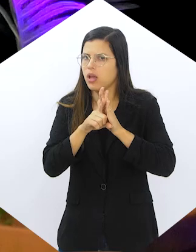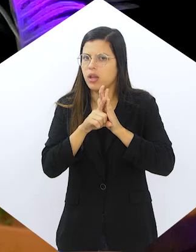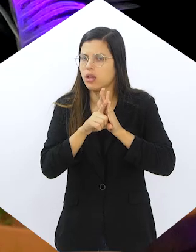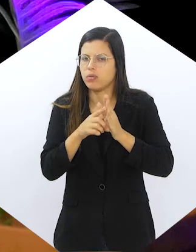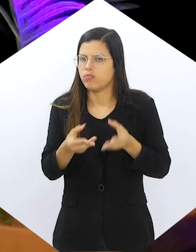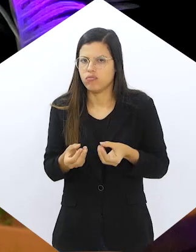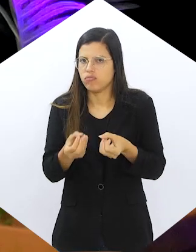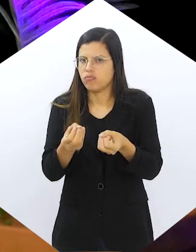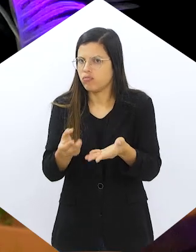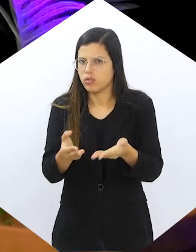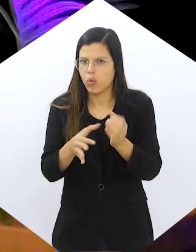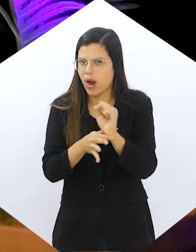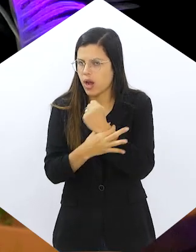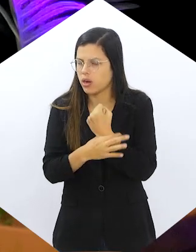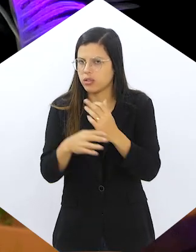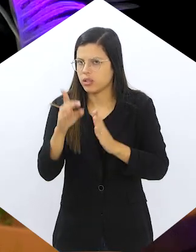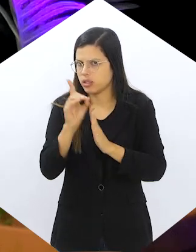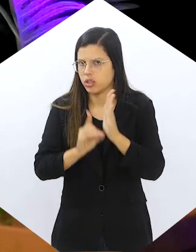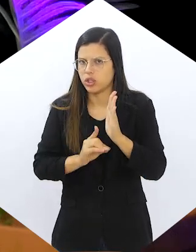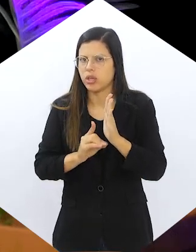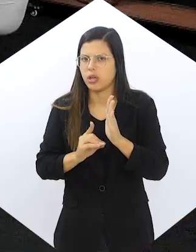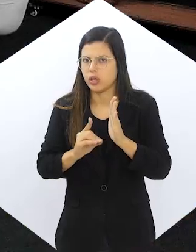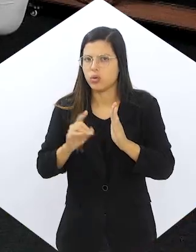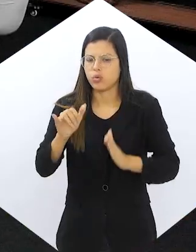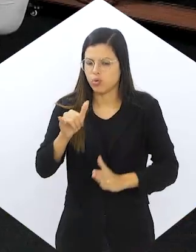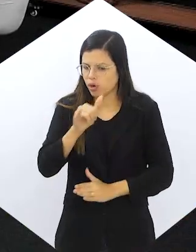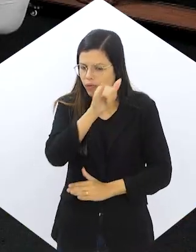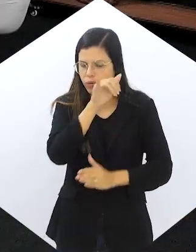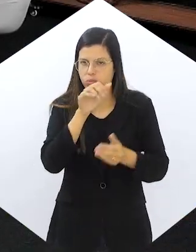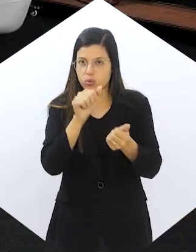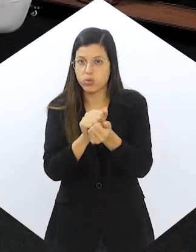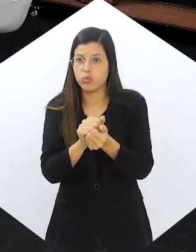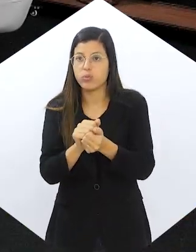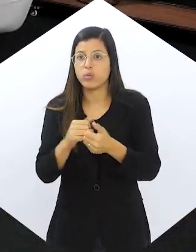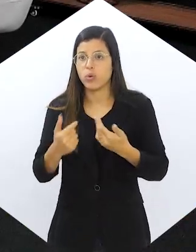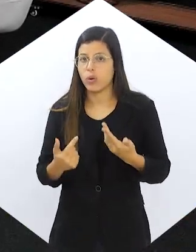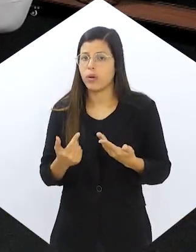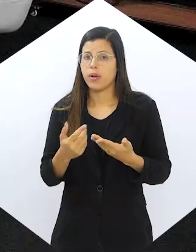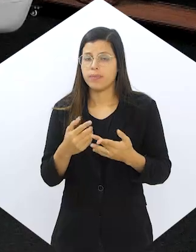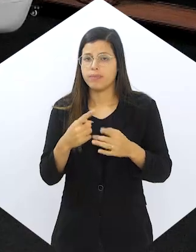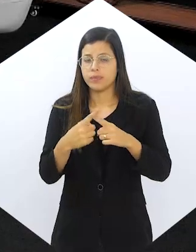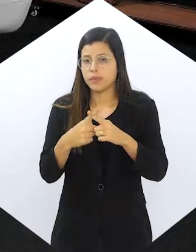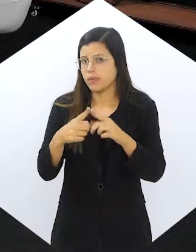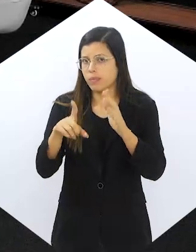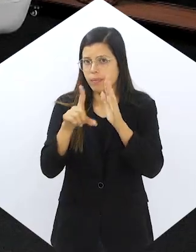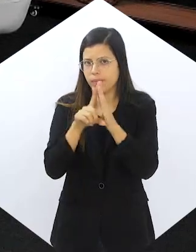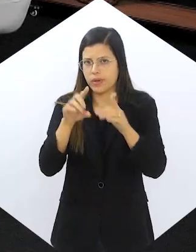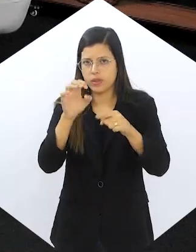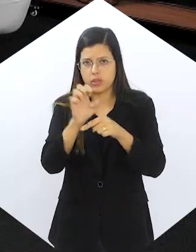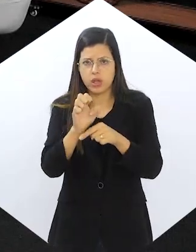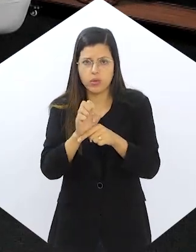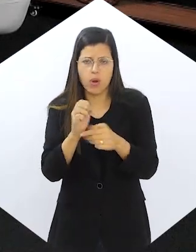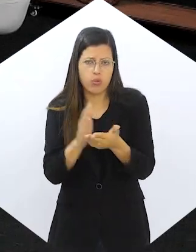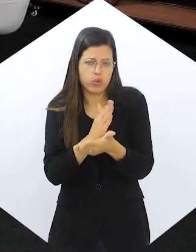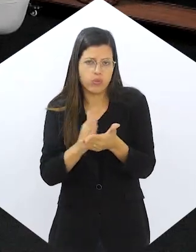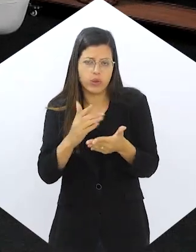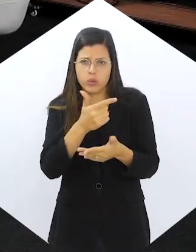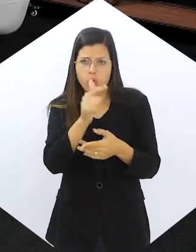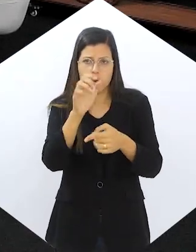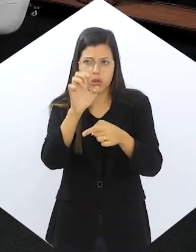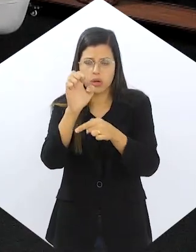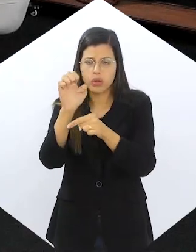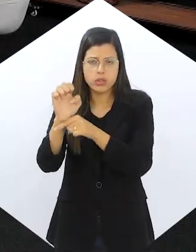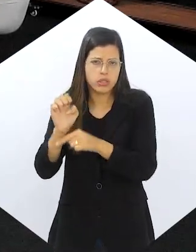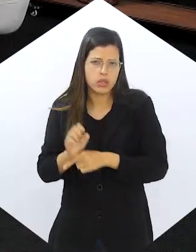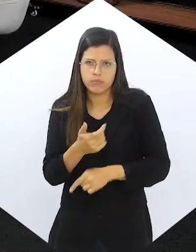do avião. Então isso é importantíssimo deixar claro. E até porque assim, é uma lei estadual, então outros estados não têm. Às vezes a pessoa, por exemplo, no